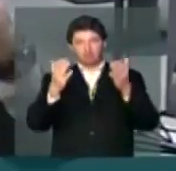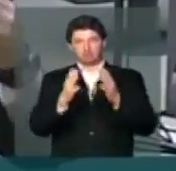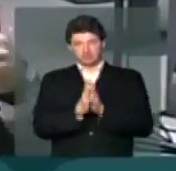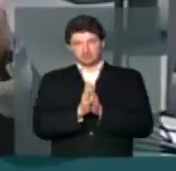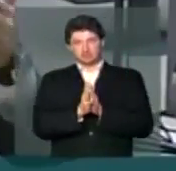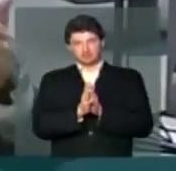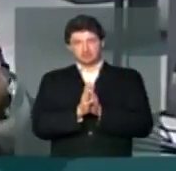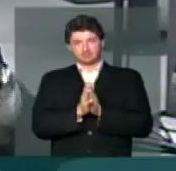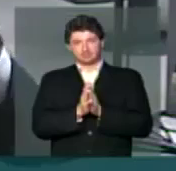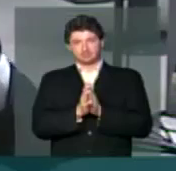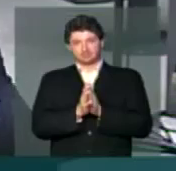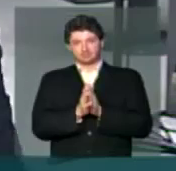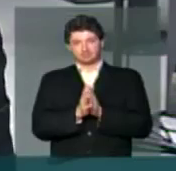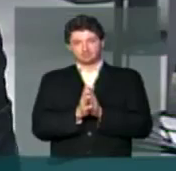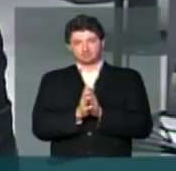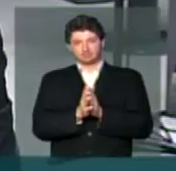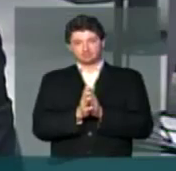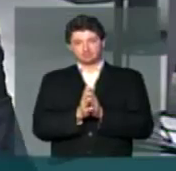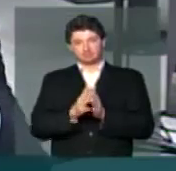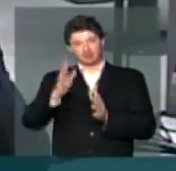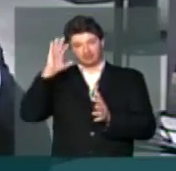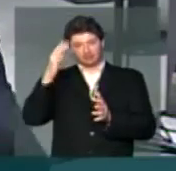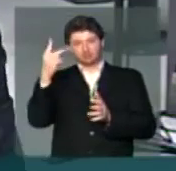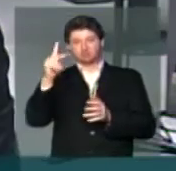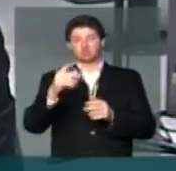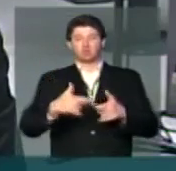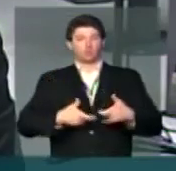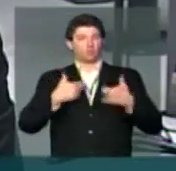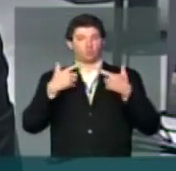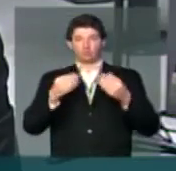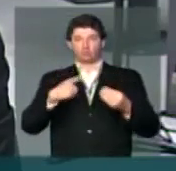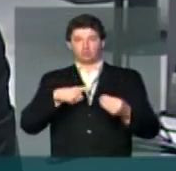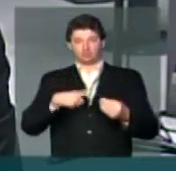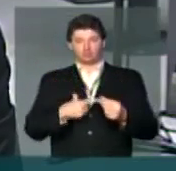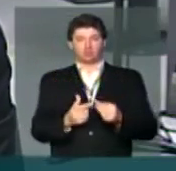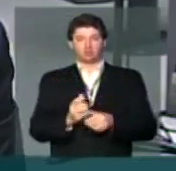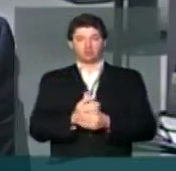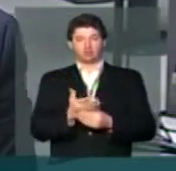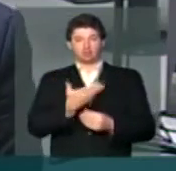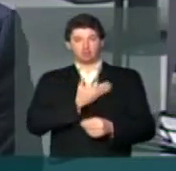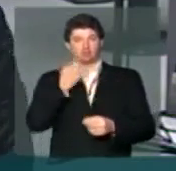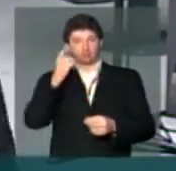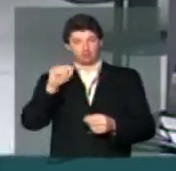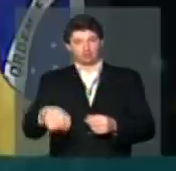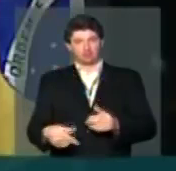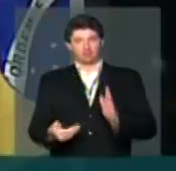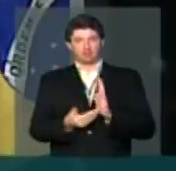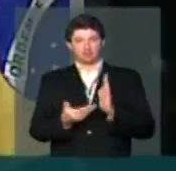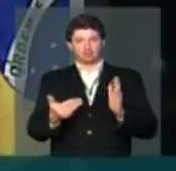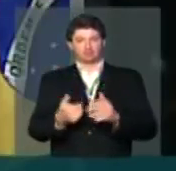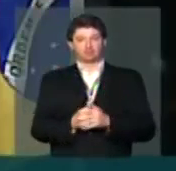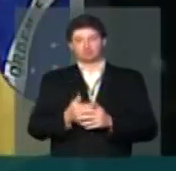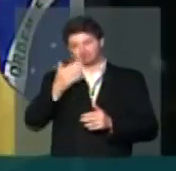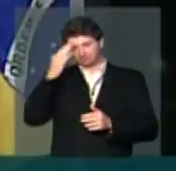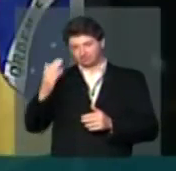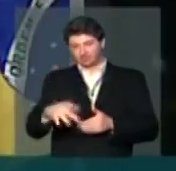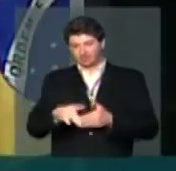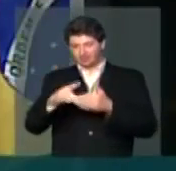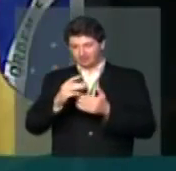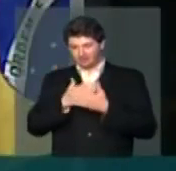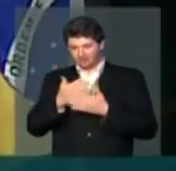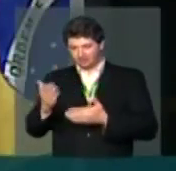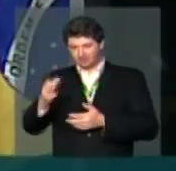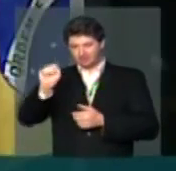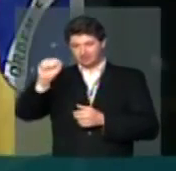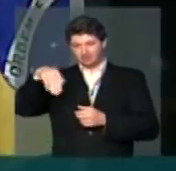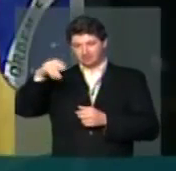bem para outras pessoas. Parabéns pela sua decisão, é uma honra tê-lo como colega aqui nesse parlamento. Muito obrigado, meu líder,